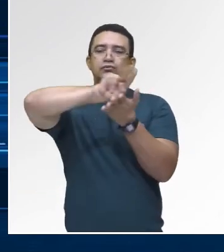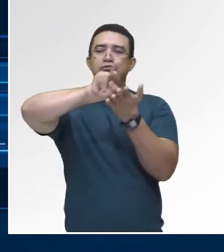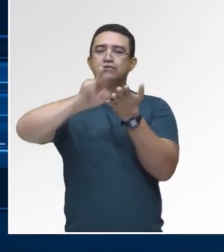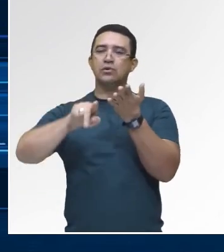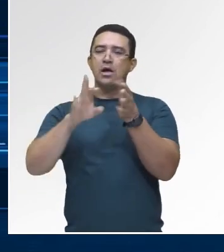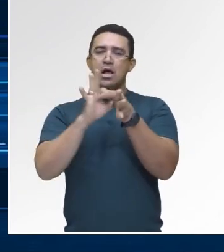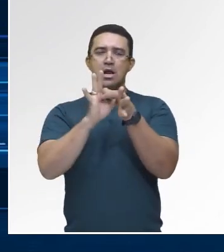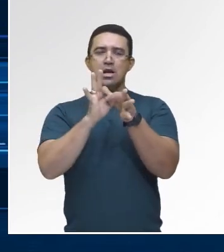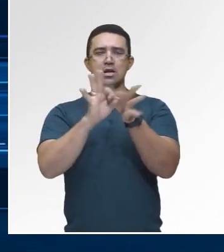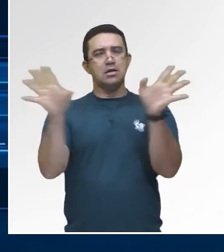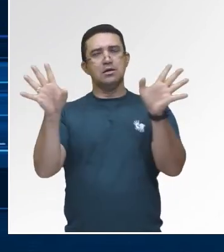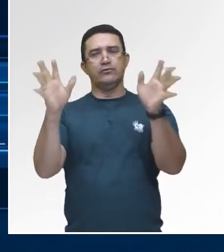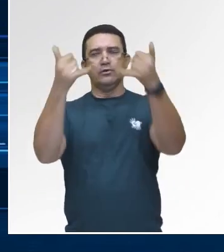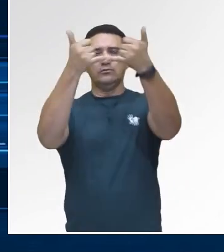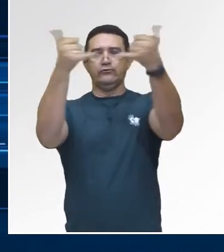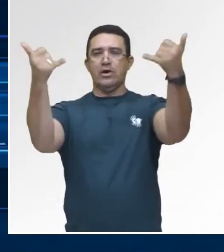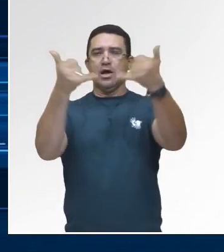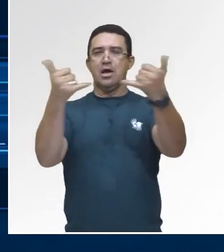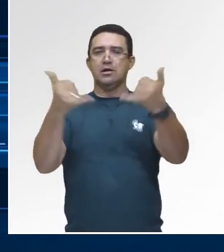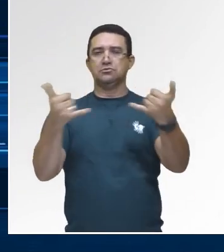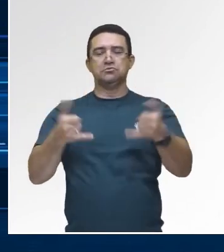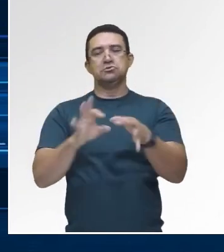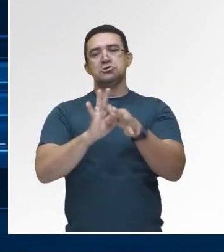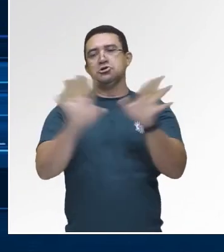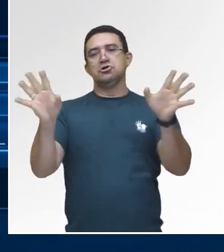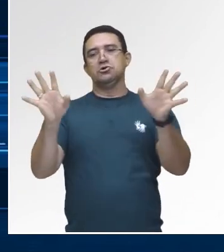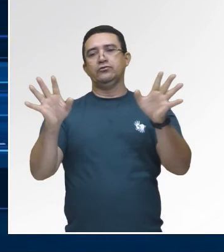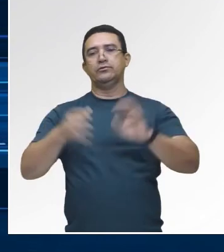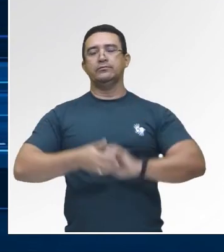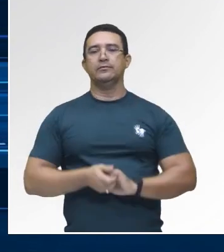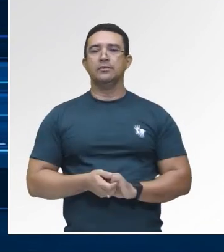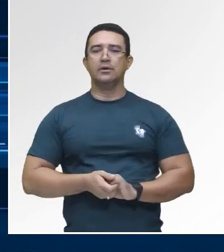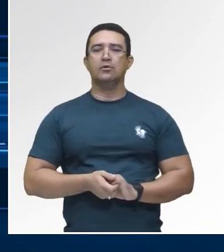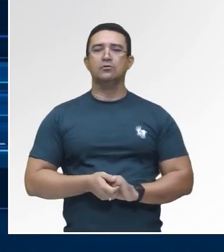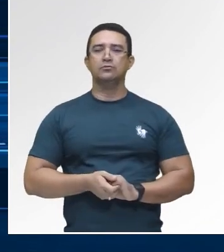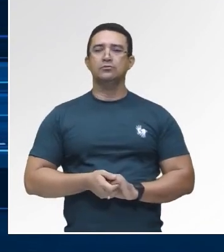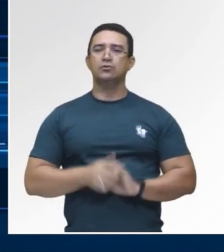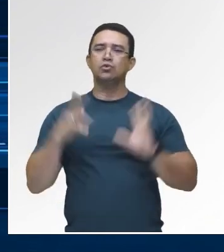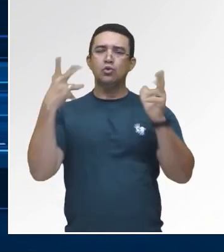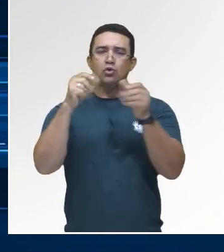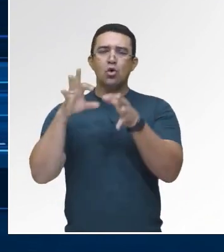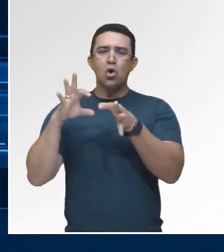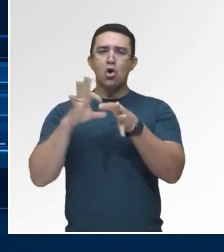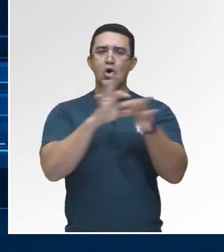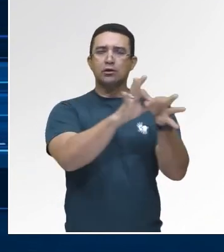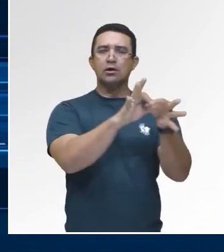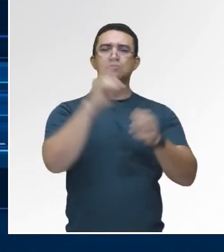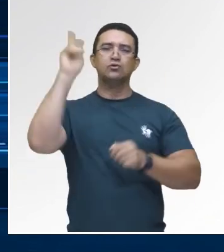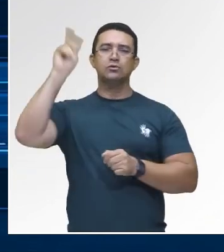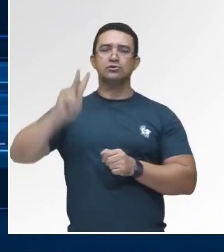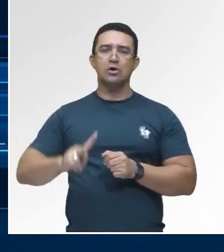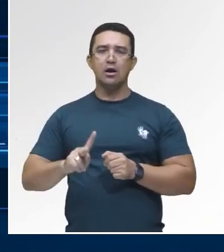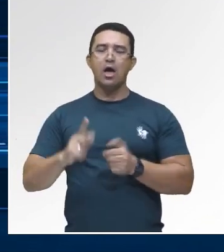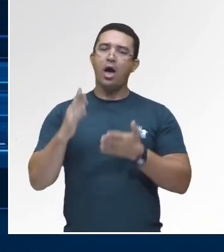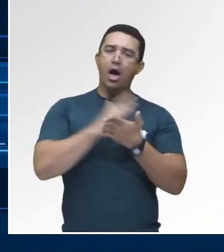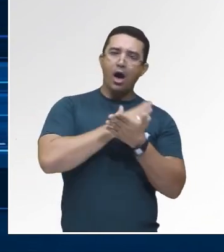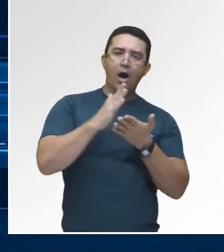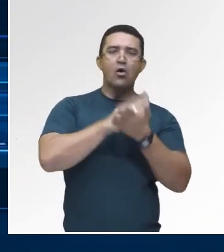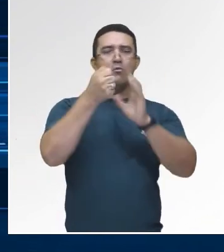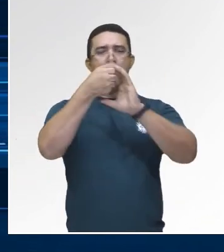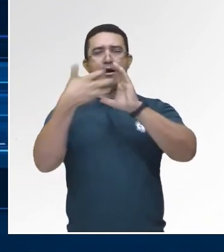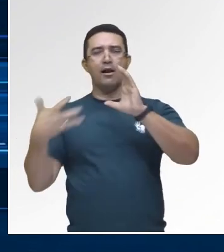aqui para vocês. Então, dado esse contexto histórico, algumas